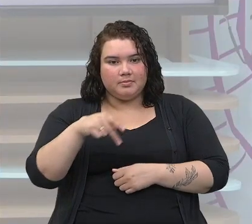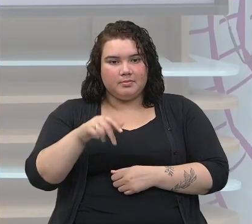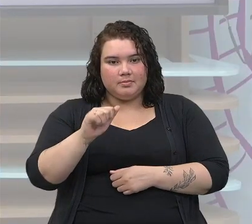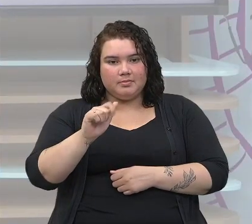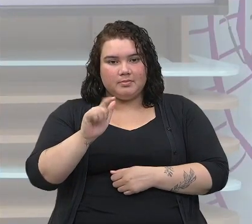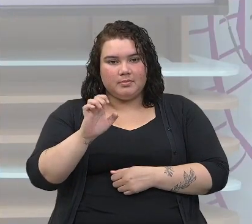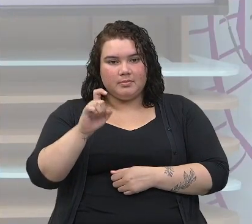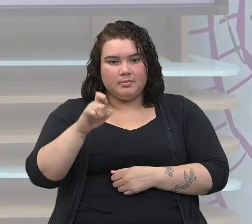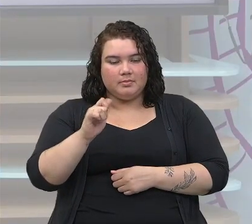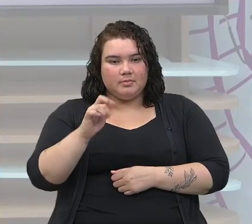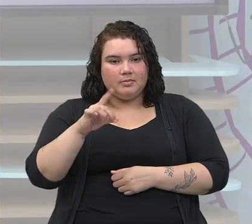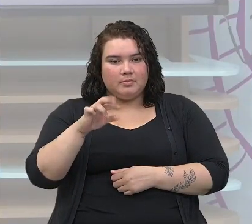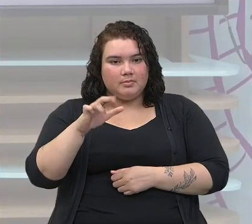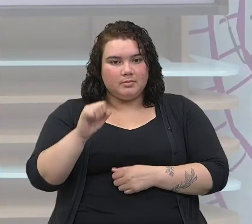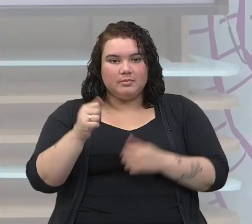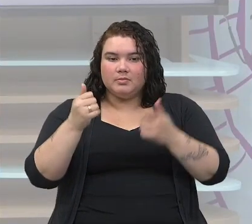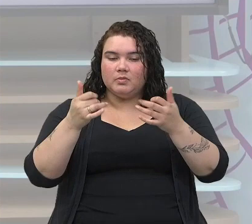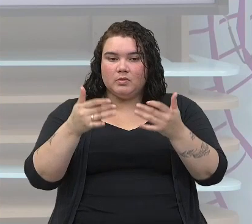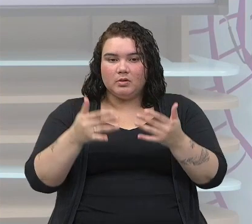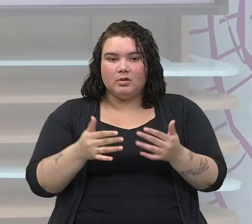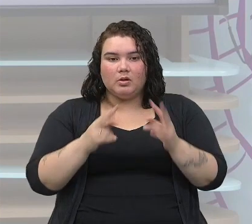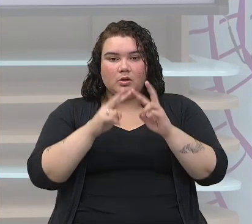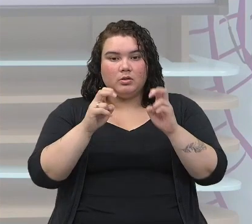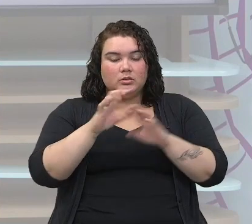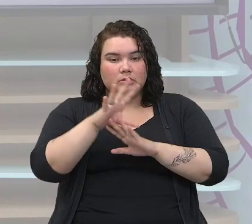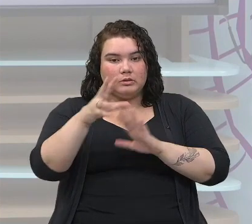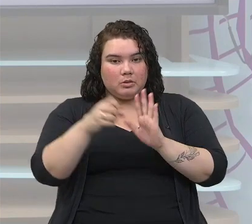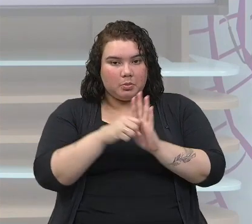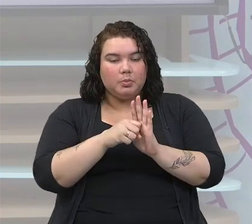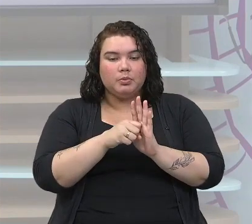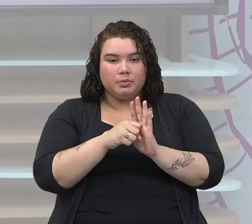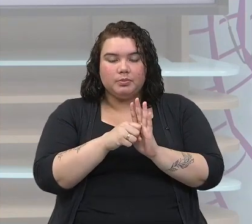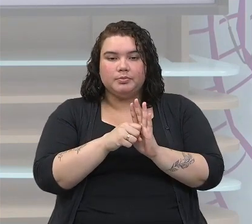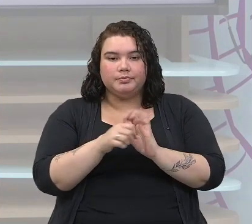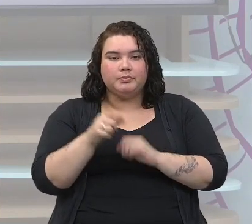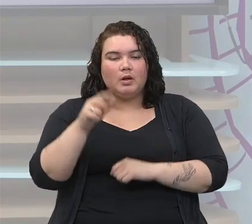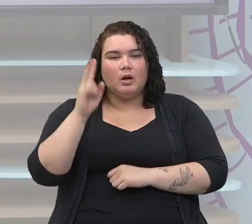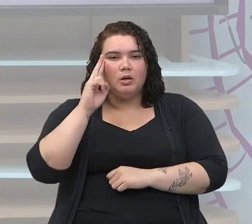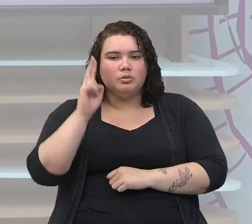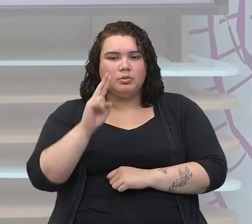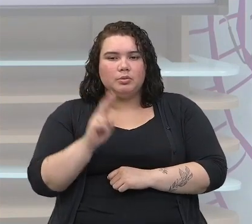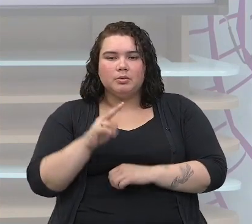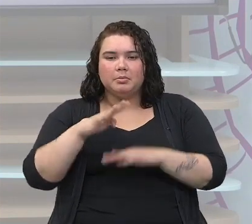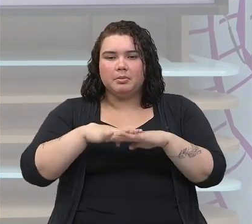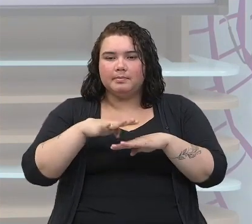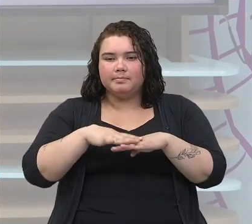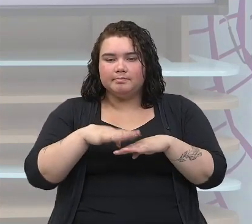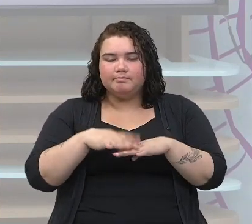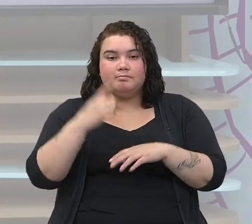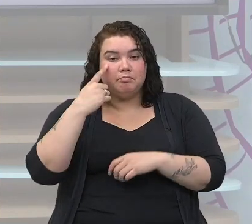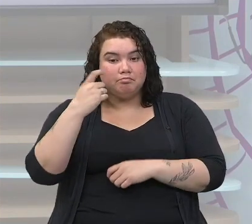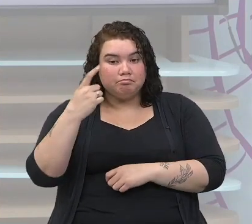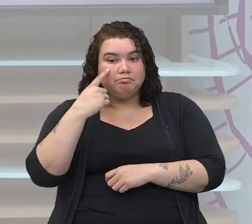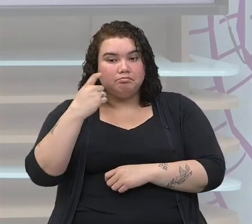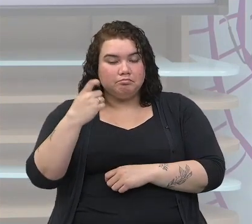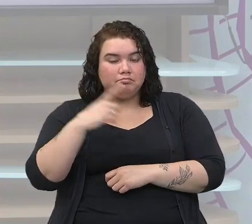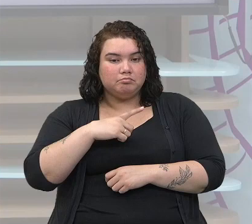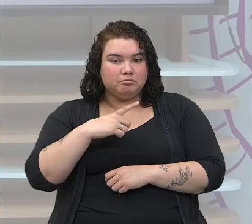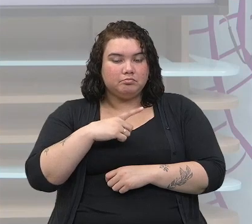um pouco mais aí sobre o símbolo da porcentagem, tá? Essa história, né? A história da matemática ela é muito interessante,